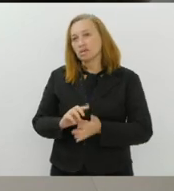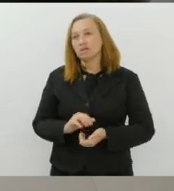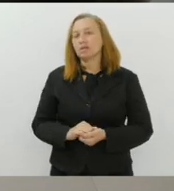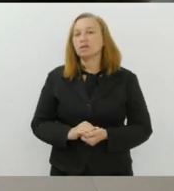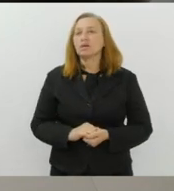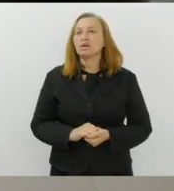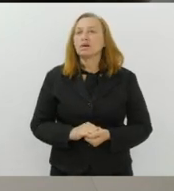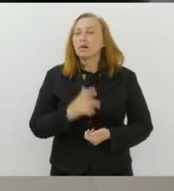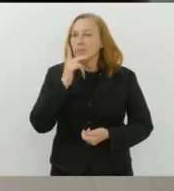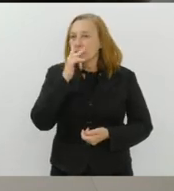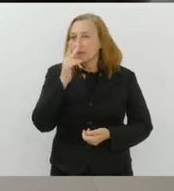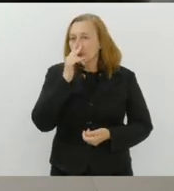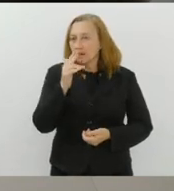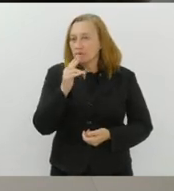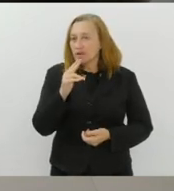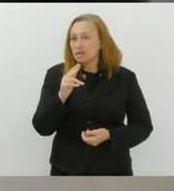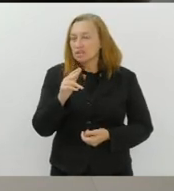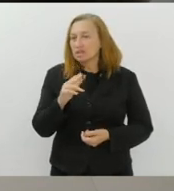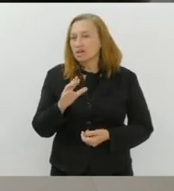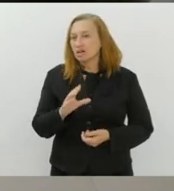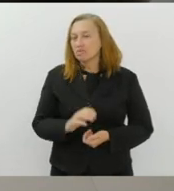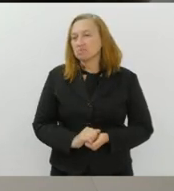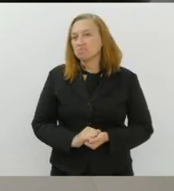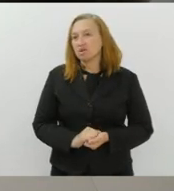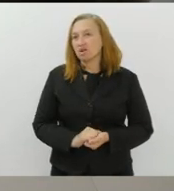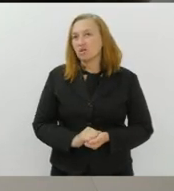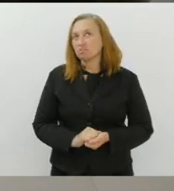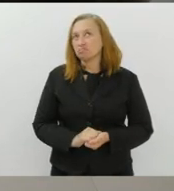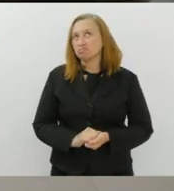que há uma conduta